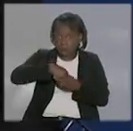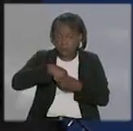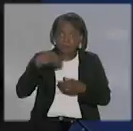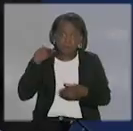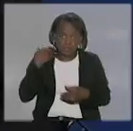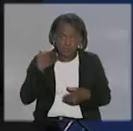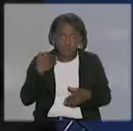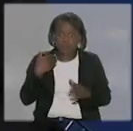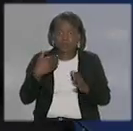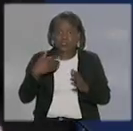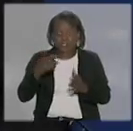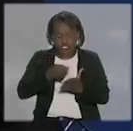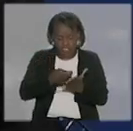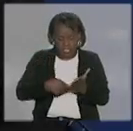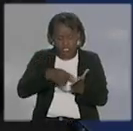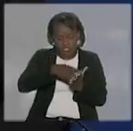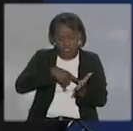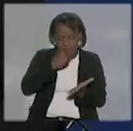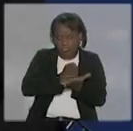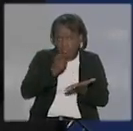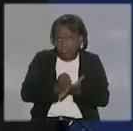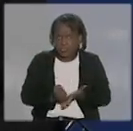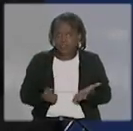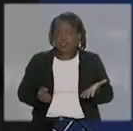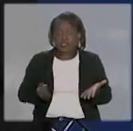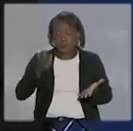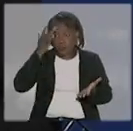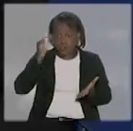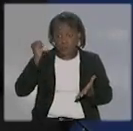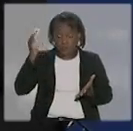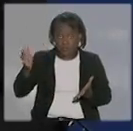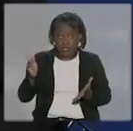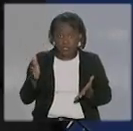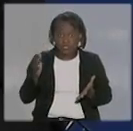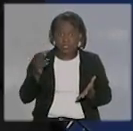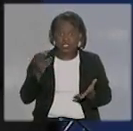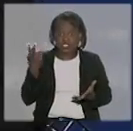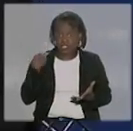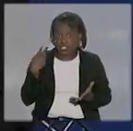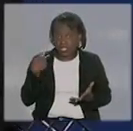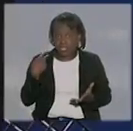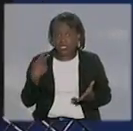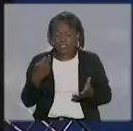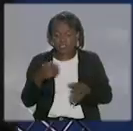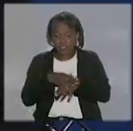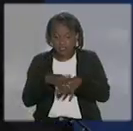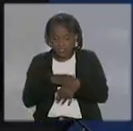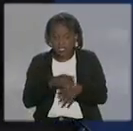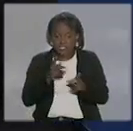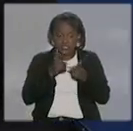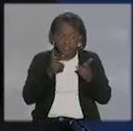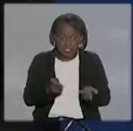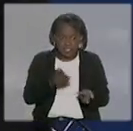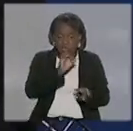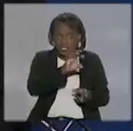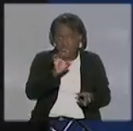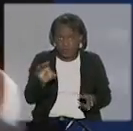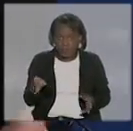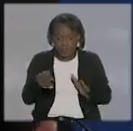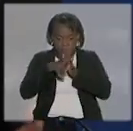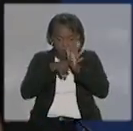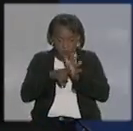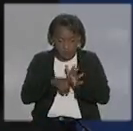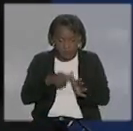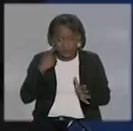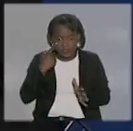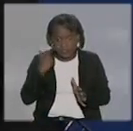inclusive escreve e fica documentado. E aí o pessoal que está na ponta, né, o gerente de relacionamento que visita o cliente, o analista